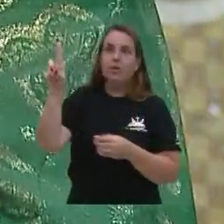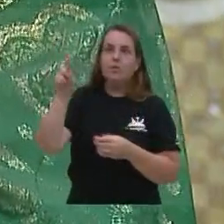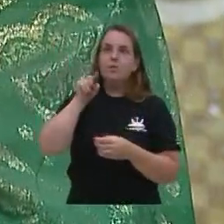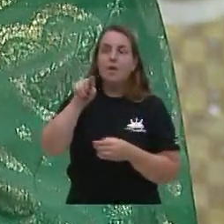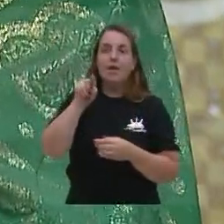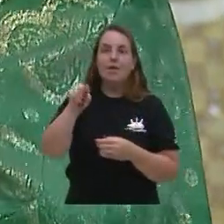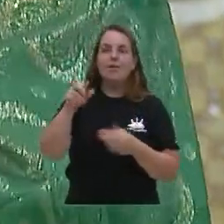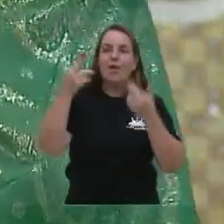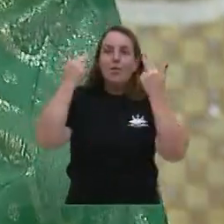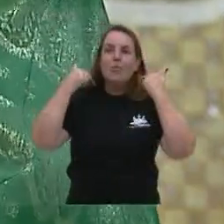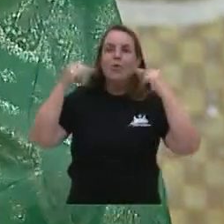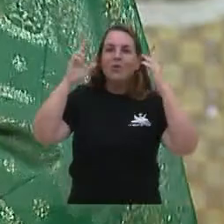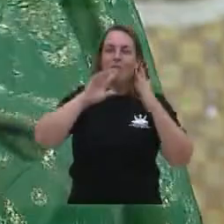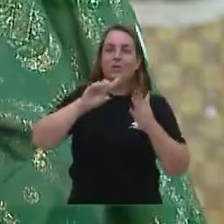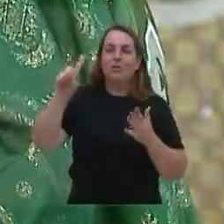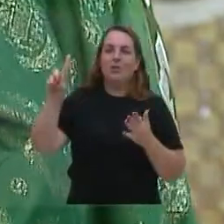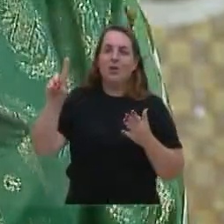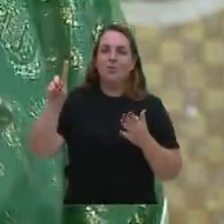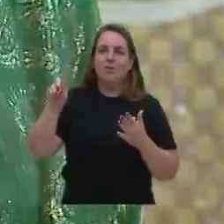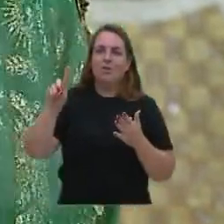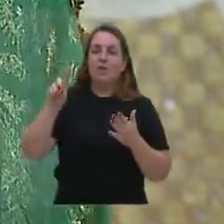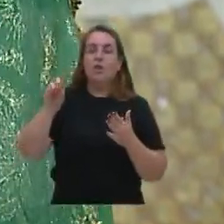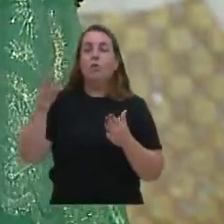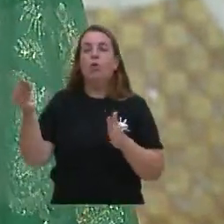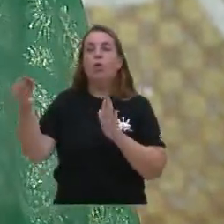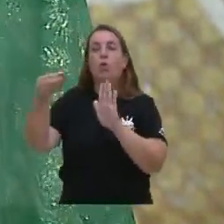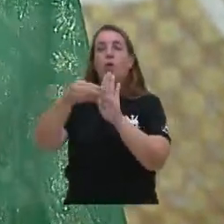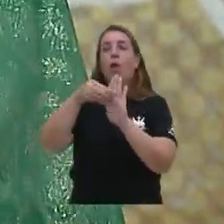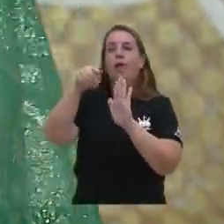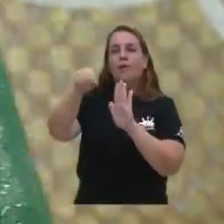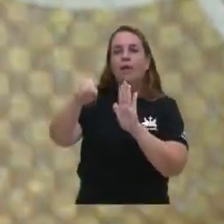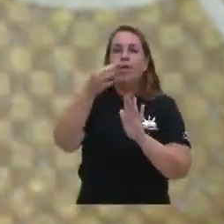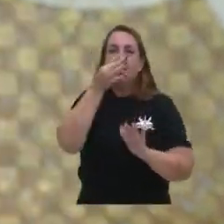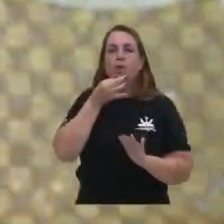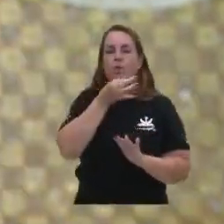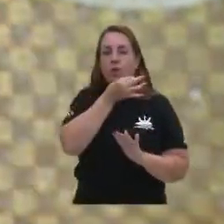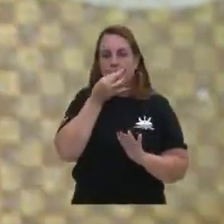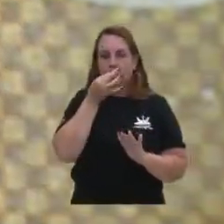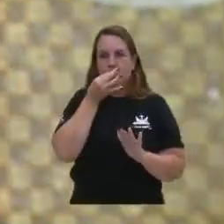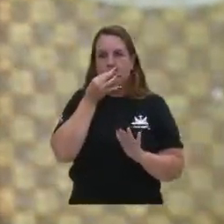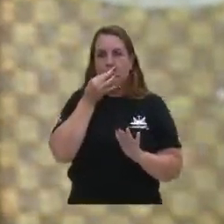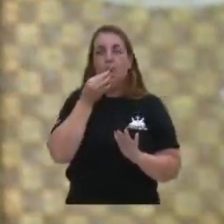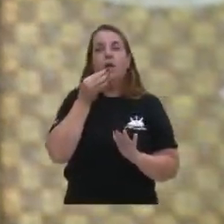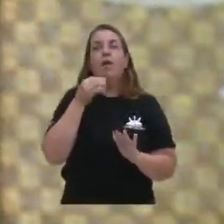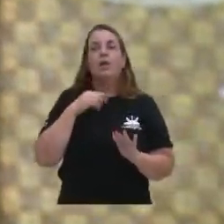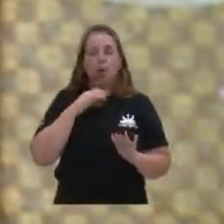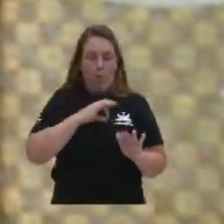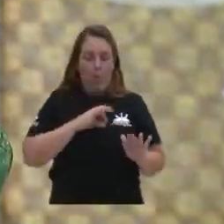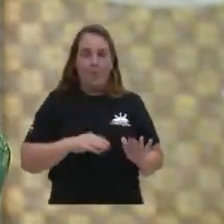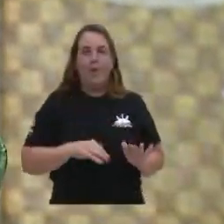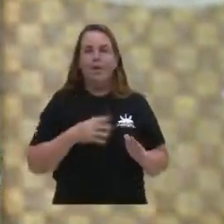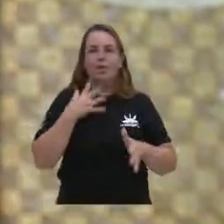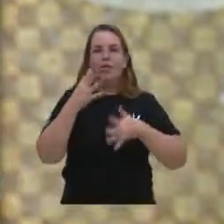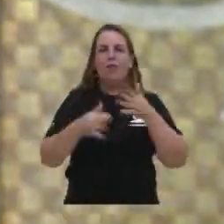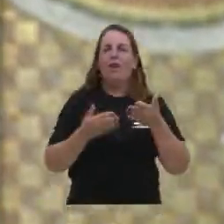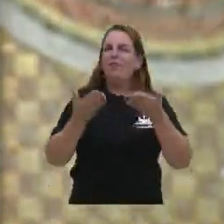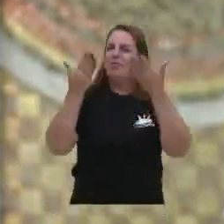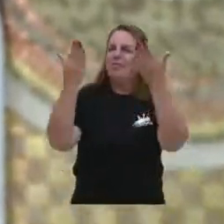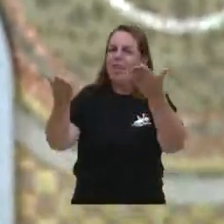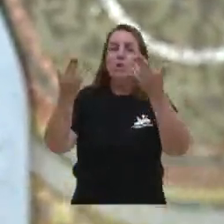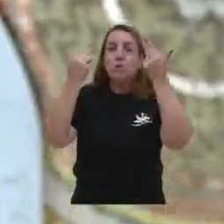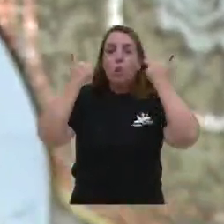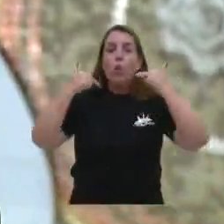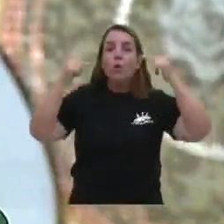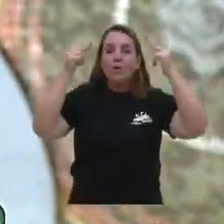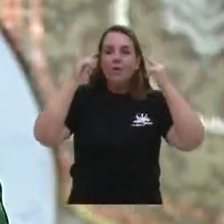Cordeiro de Deus. Frase que foi incorporada na Eucaristia. E que o padre diz na comunhão: eis o Cordeiro de